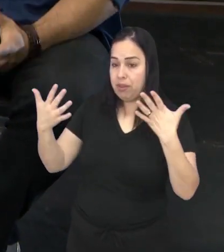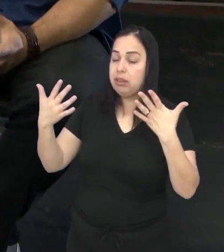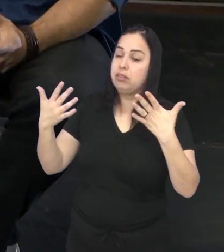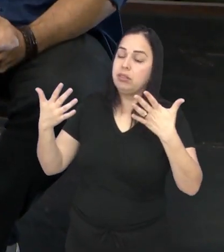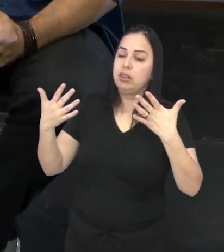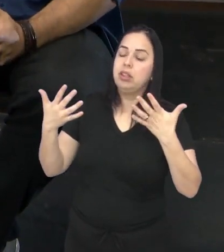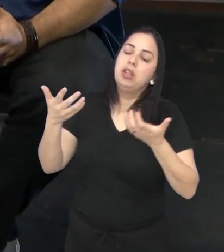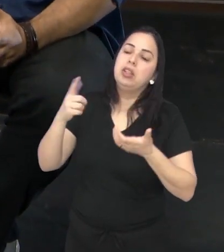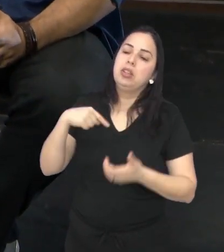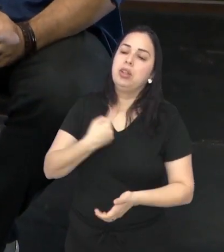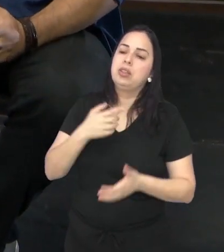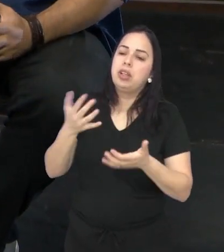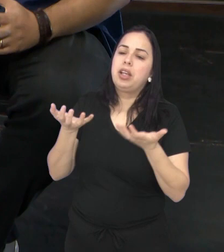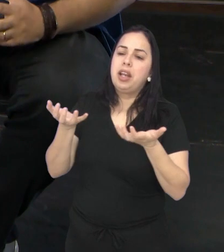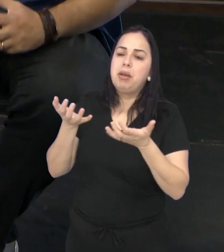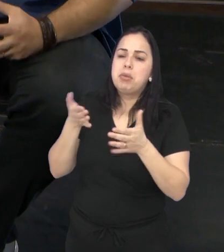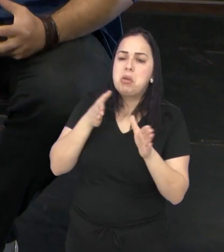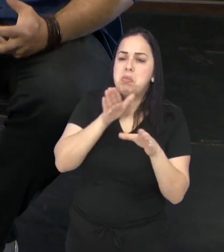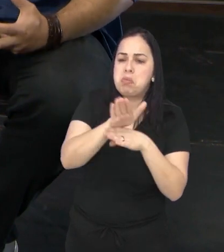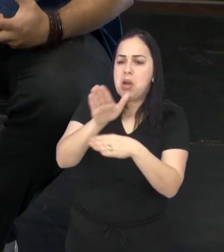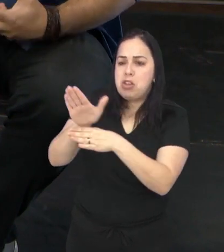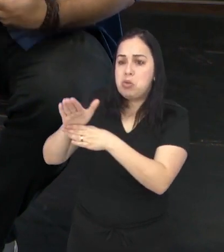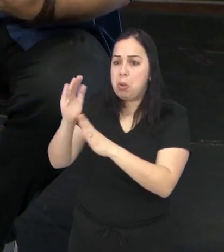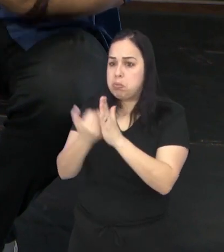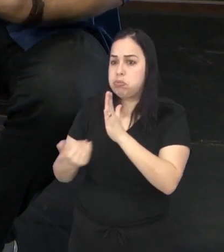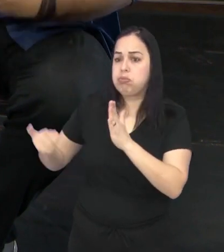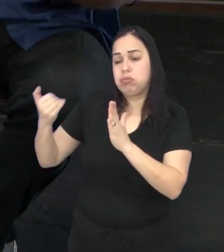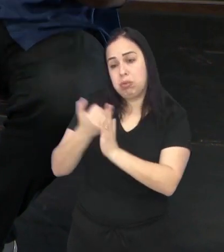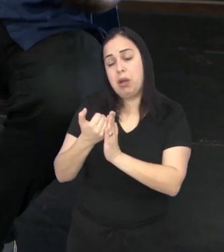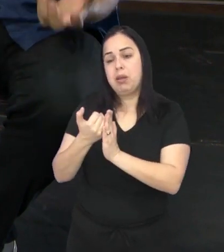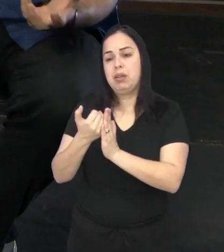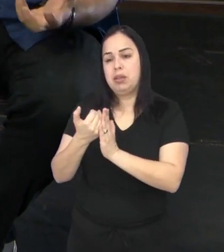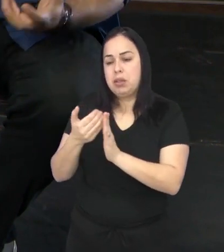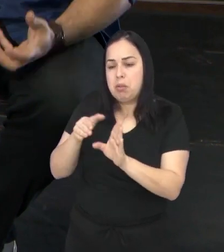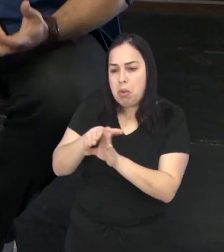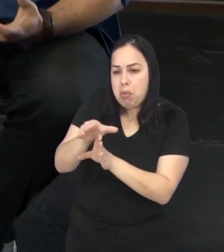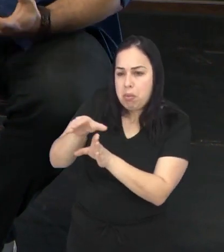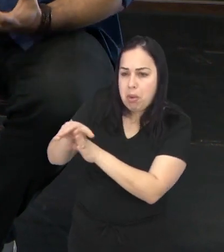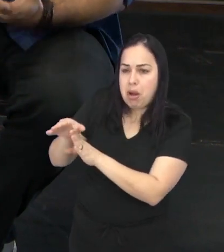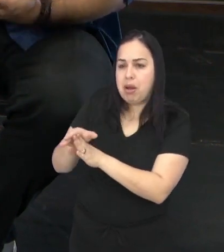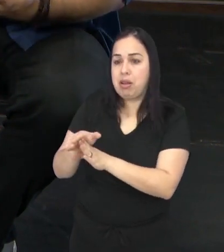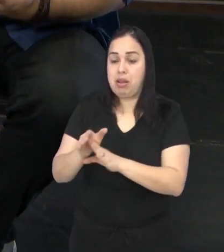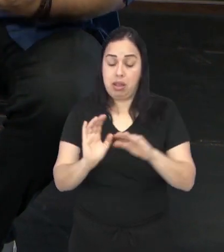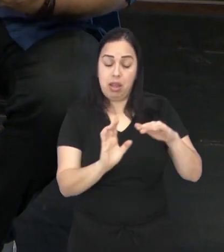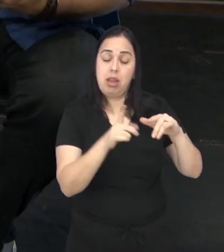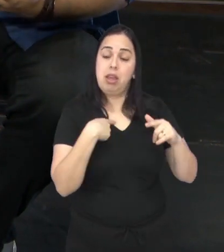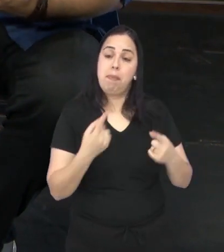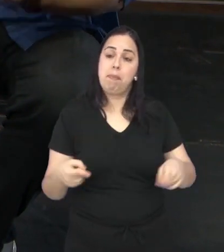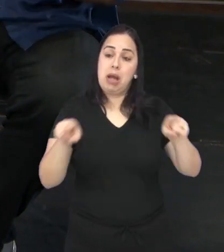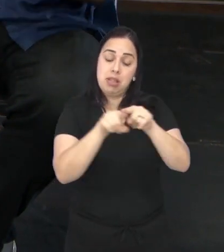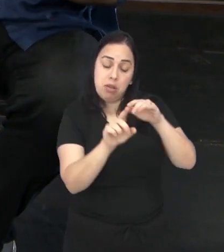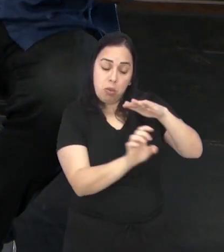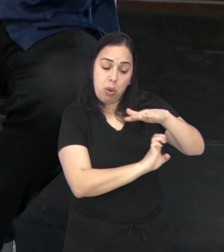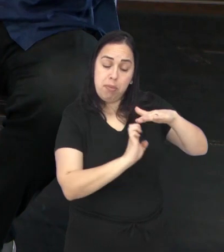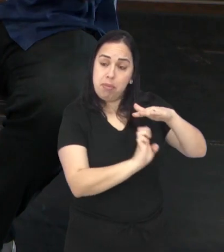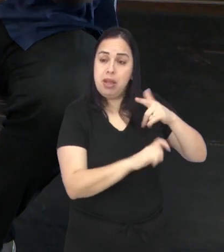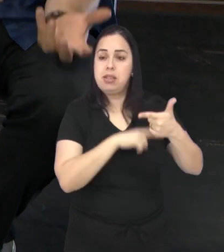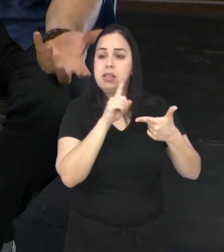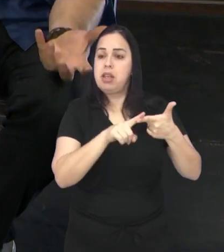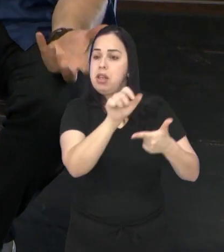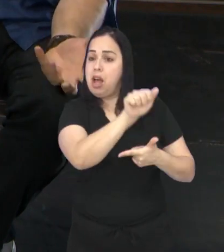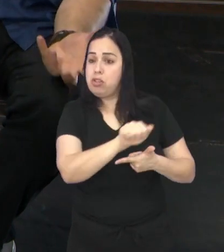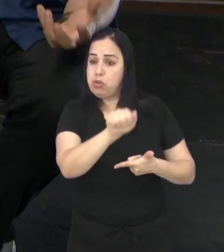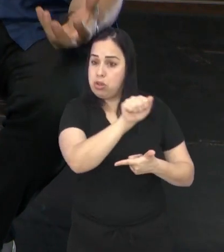mais essa questão da mentoria. Então a gente incluir empresas, associações ligadas, organizações